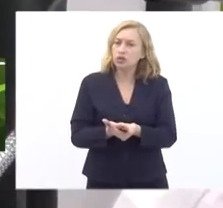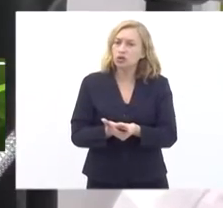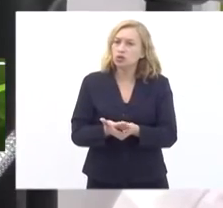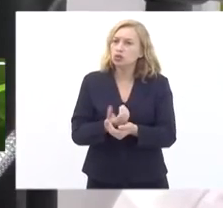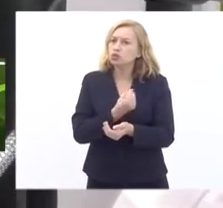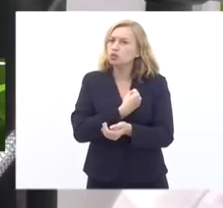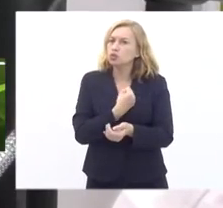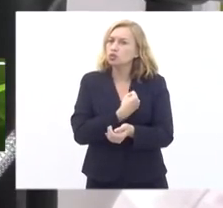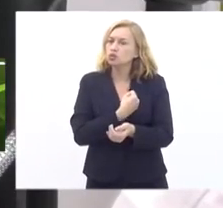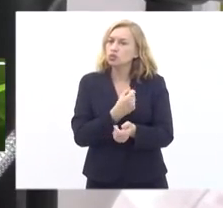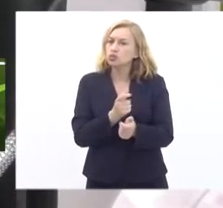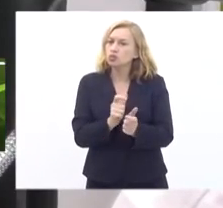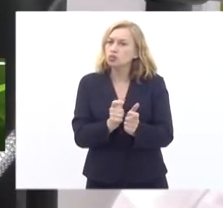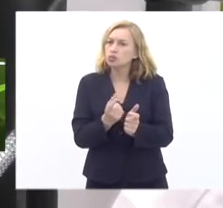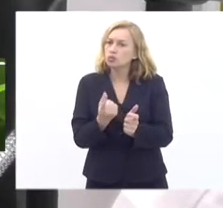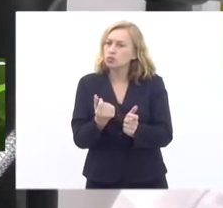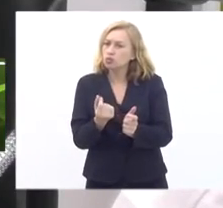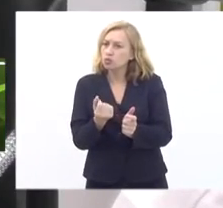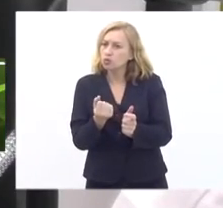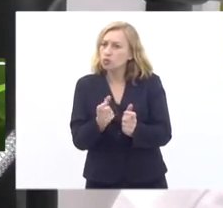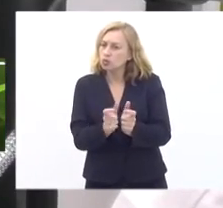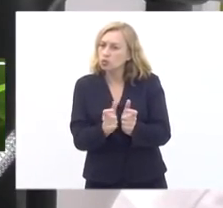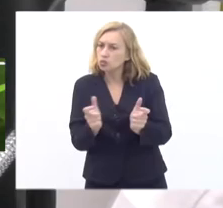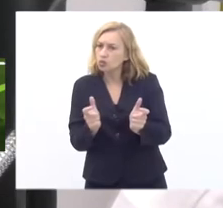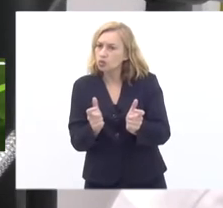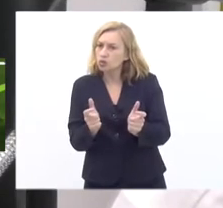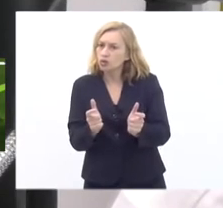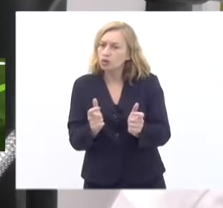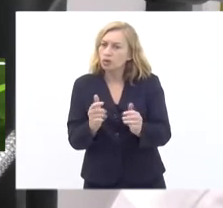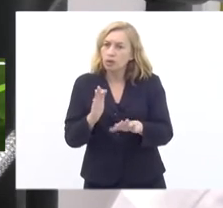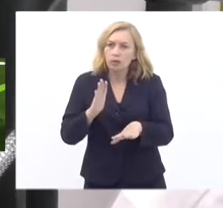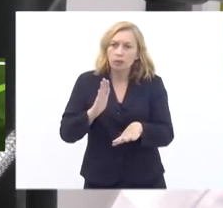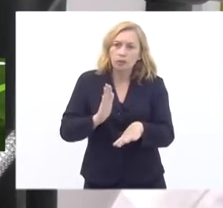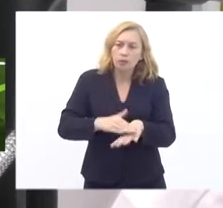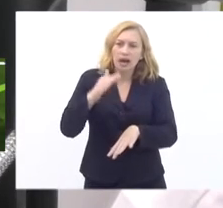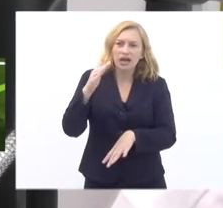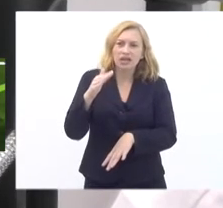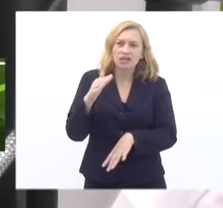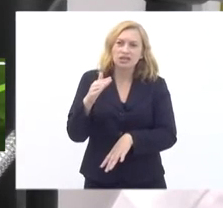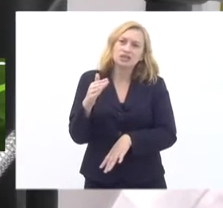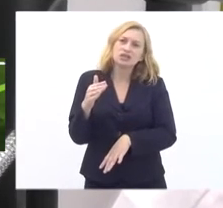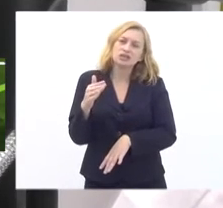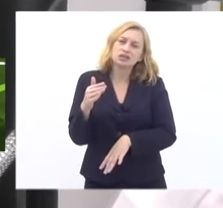aumento da tarifa acima do aumento